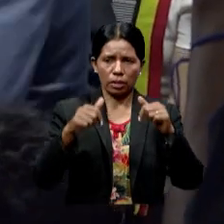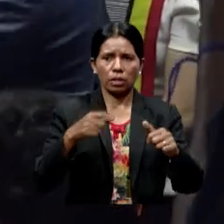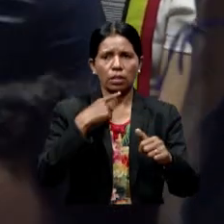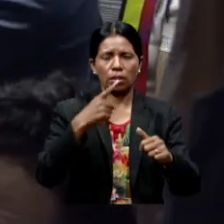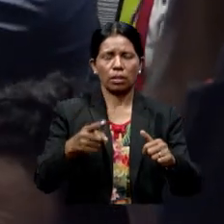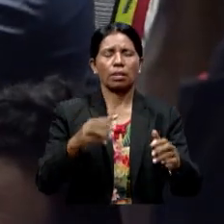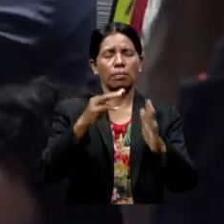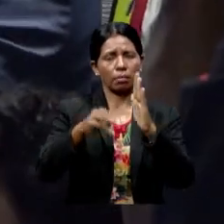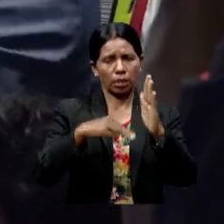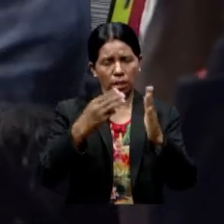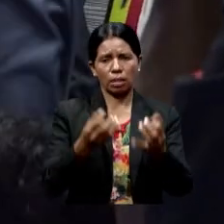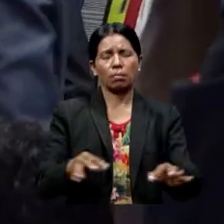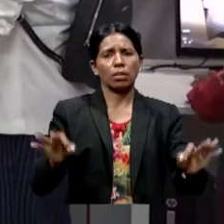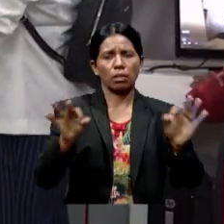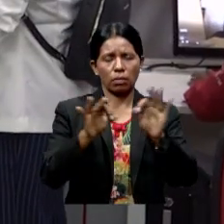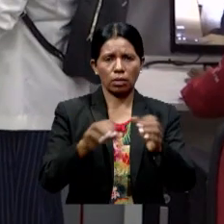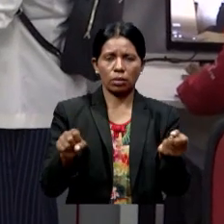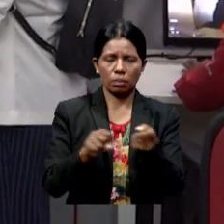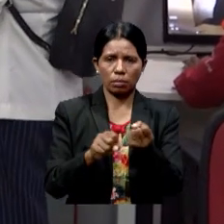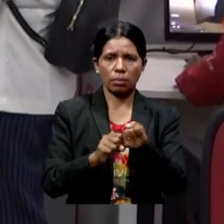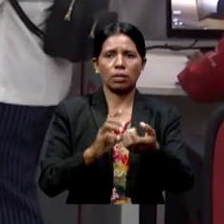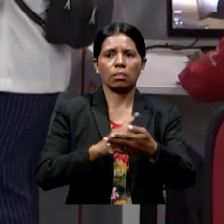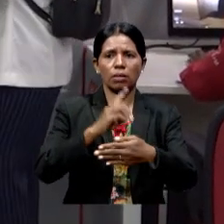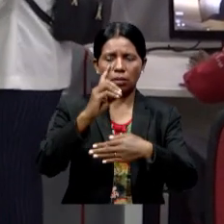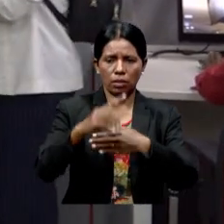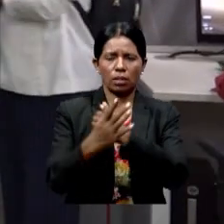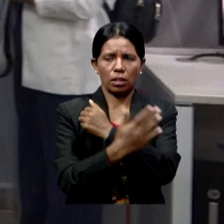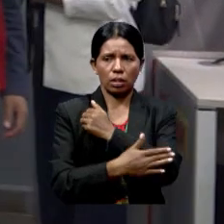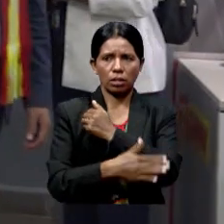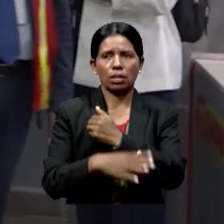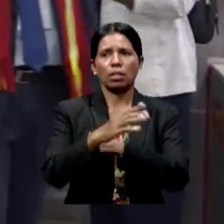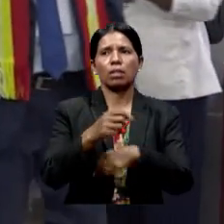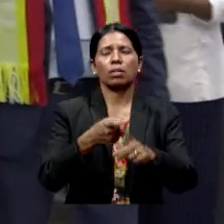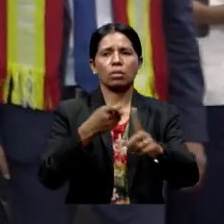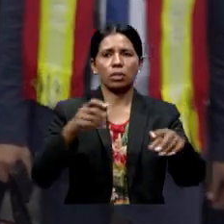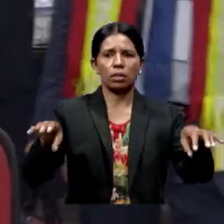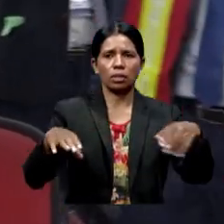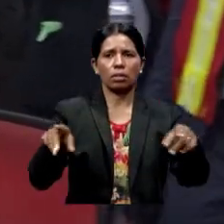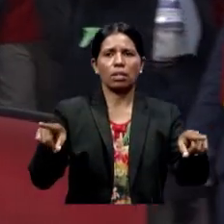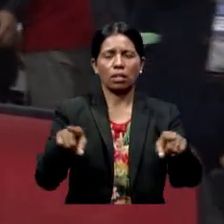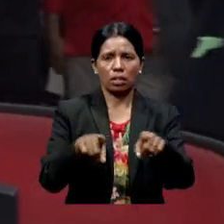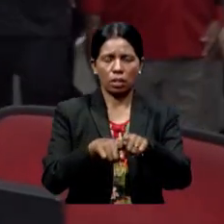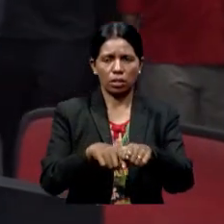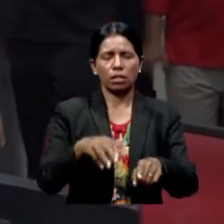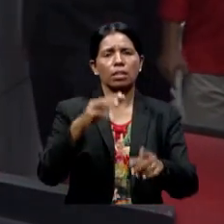papel média importante, onde contribui para desenvolvimento nacional de Rússia Serviço Hanesan Média.